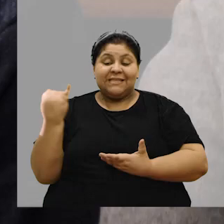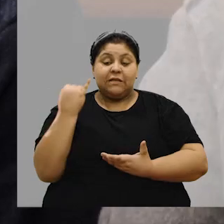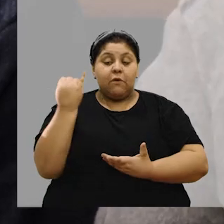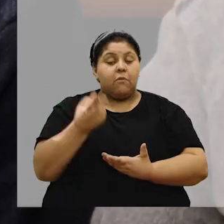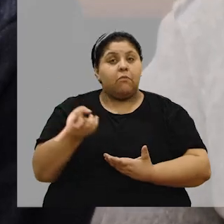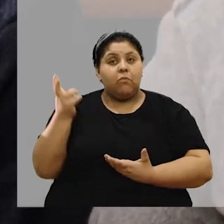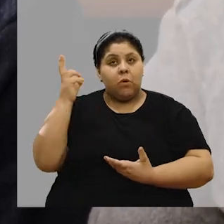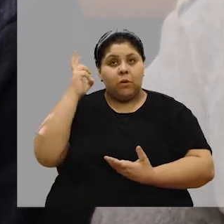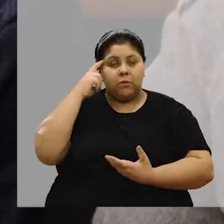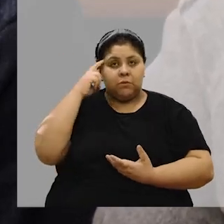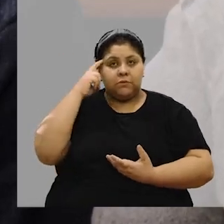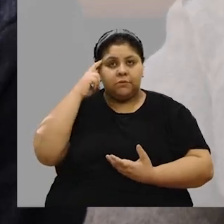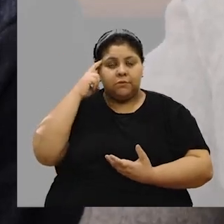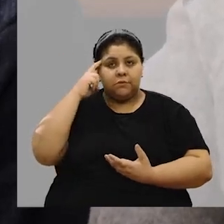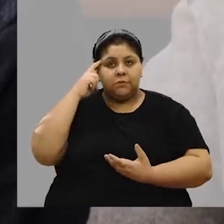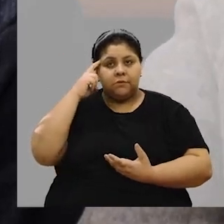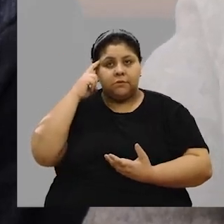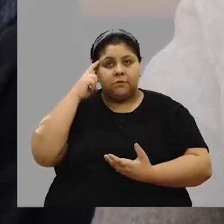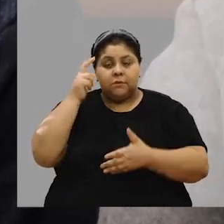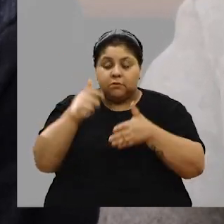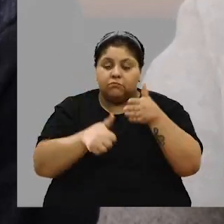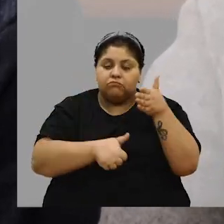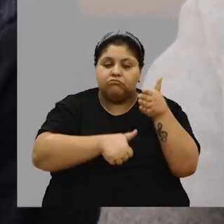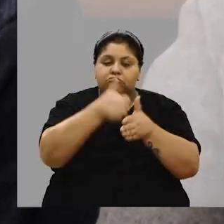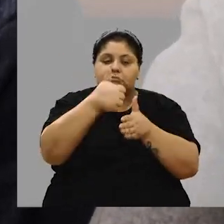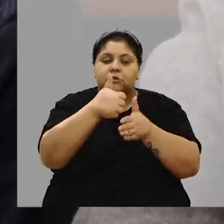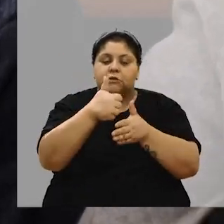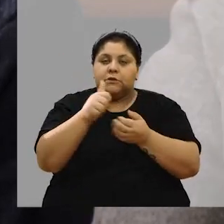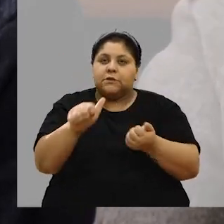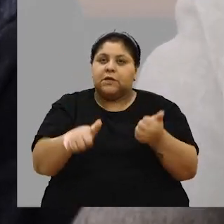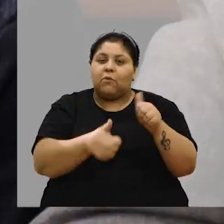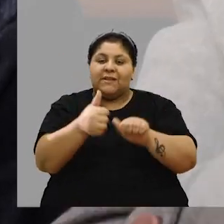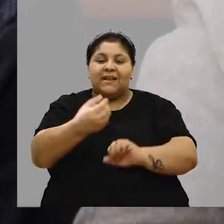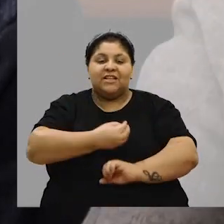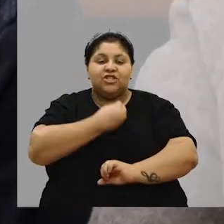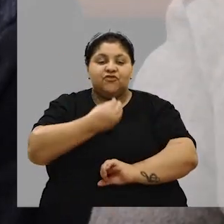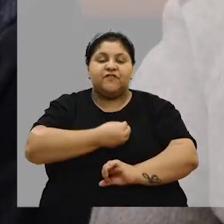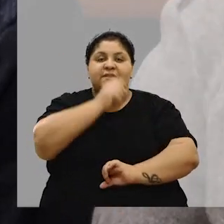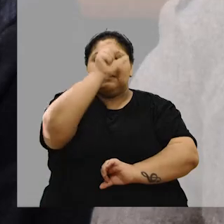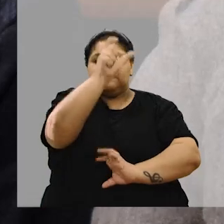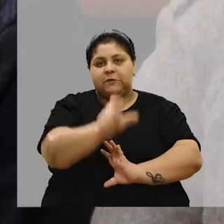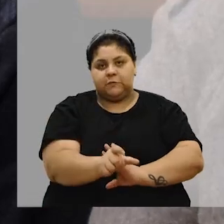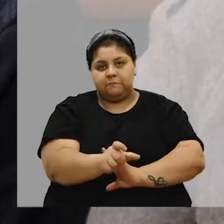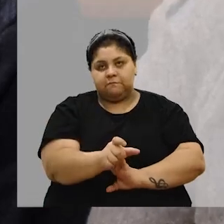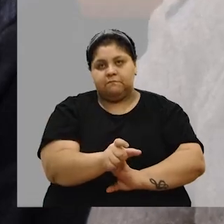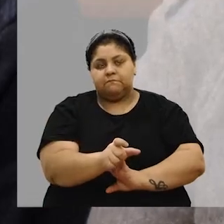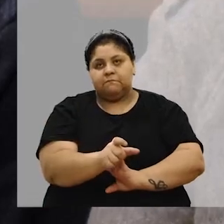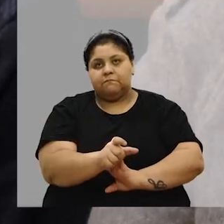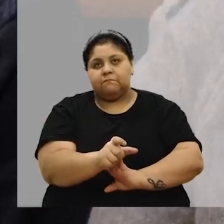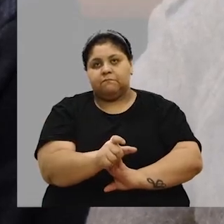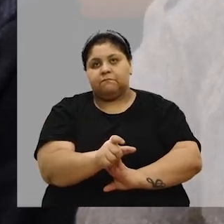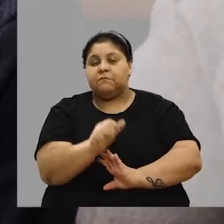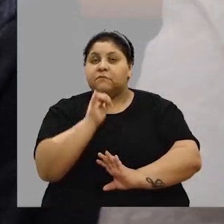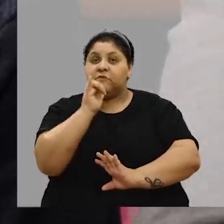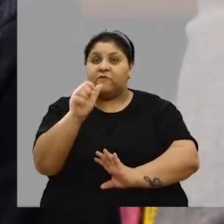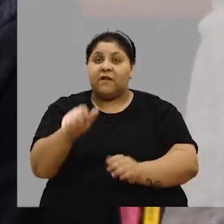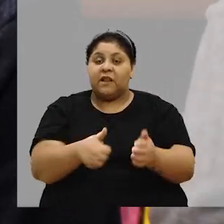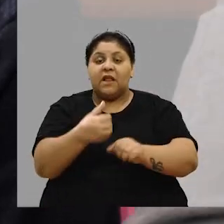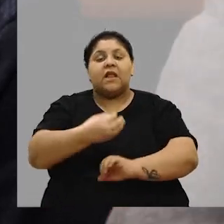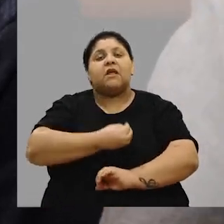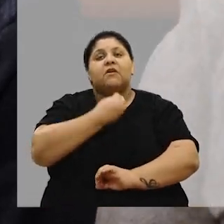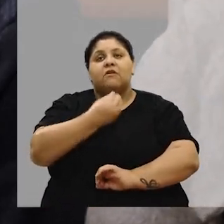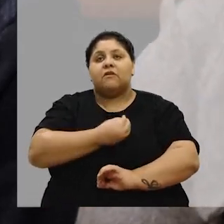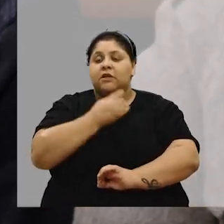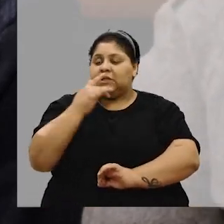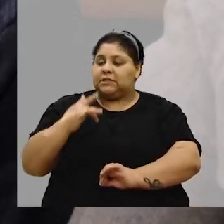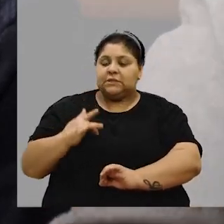a importância da cultura para a melhoria da qualidade de vida mesmo das pessoas, né? E aí,